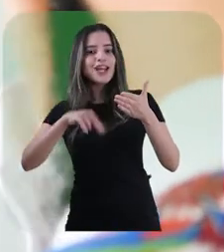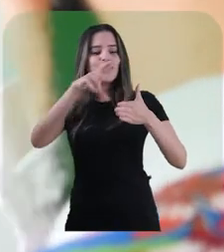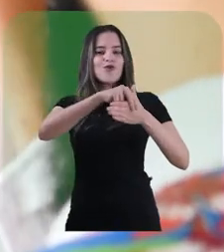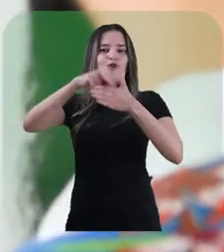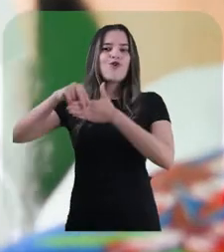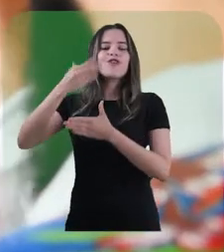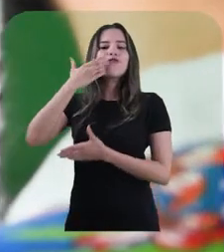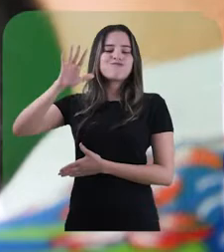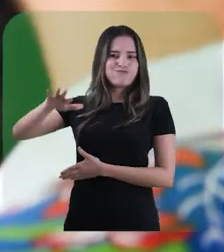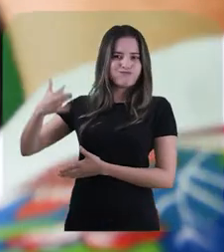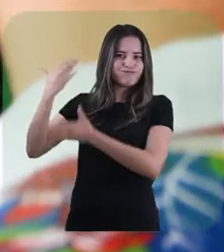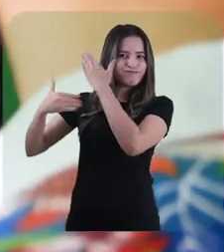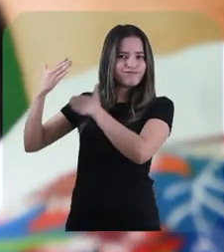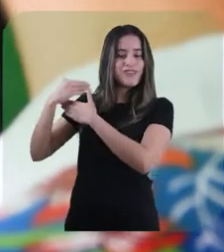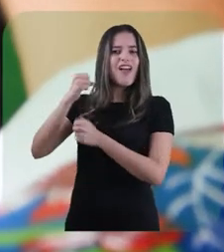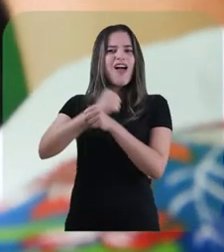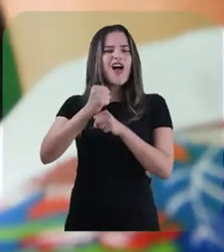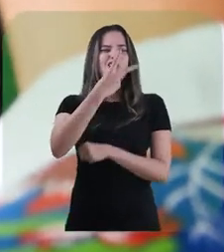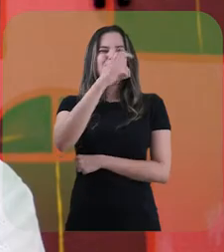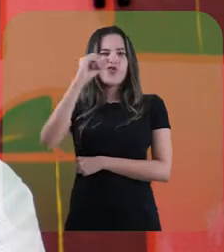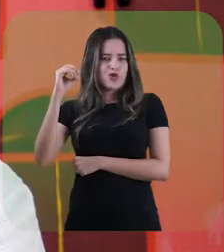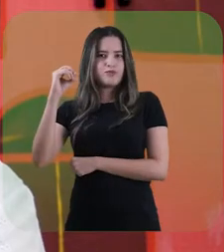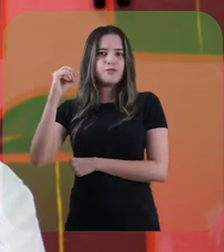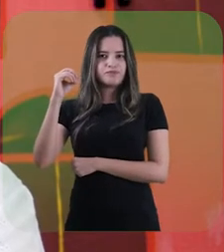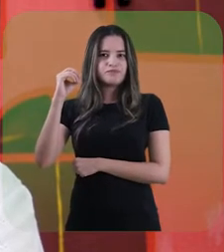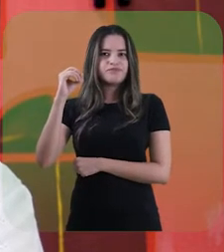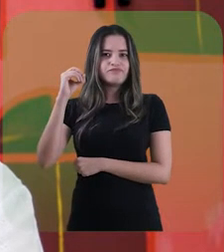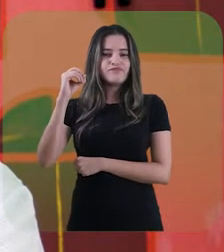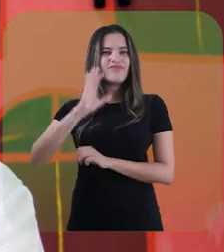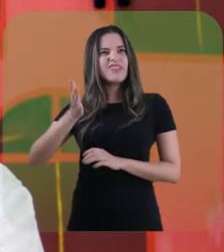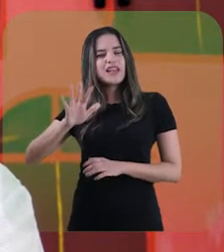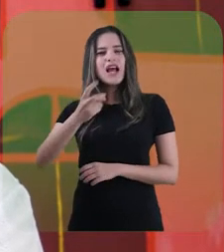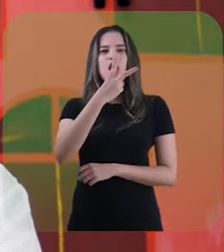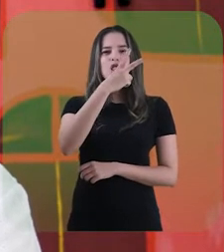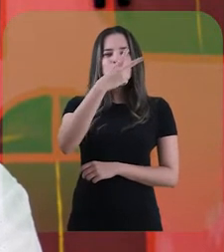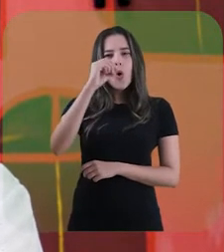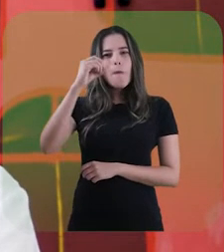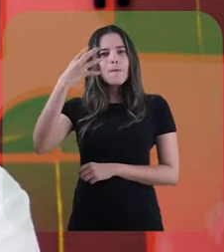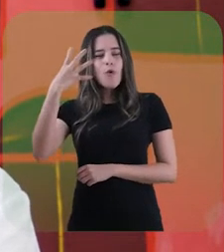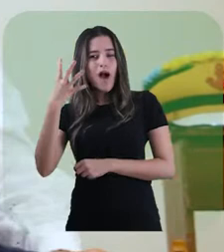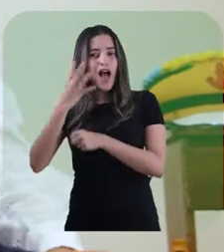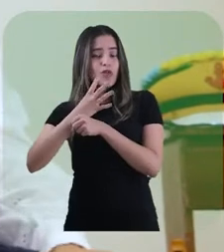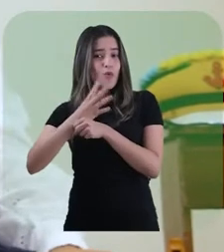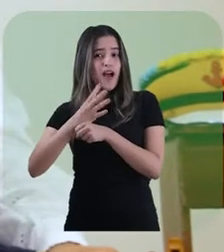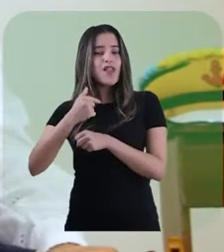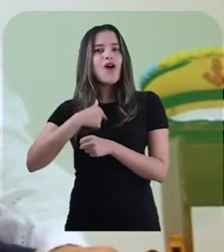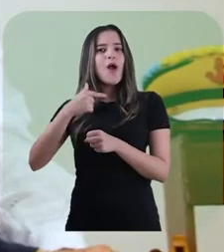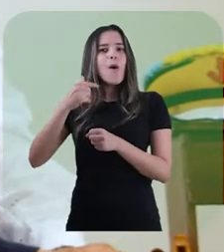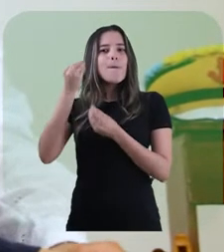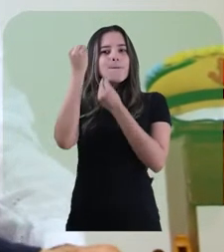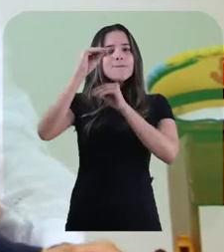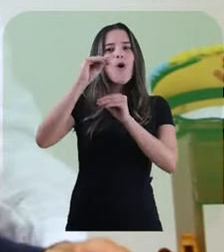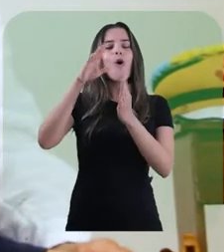tava querendo voltar isso é início dos anos2000 e em 2004 público